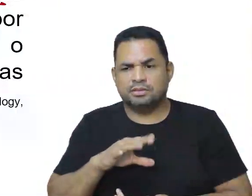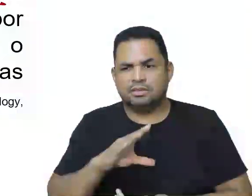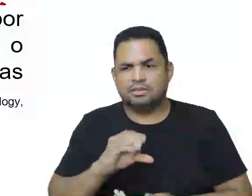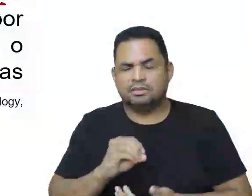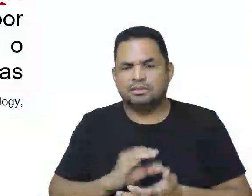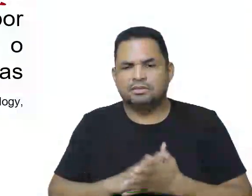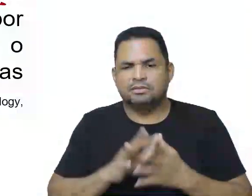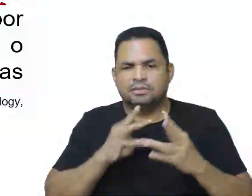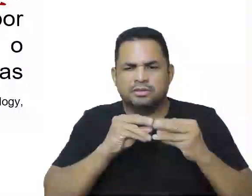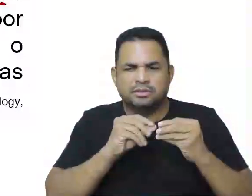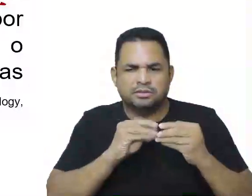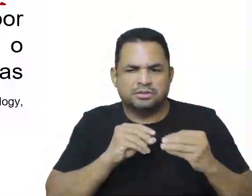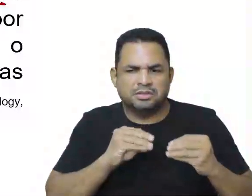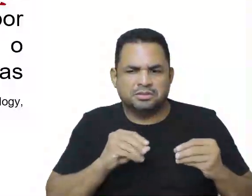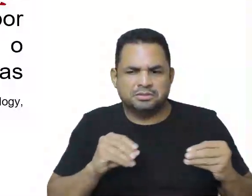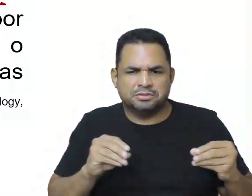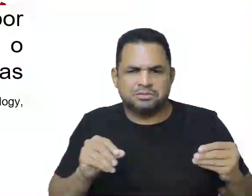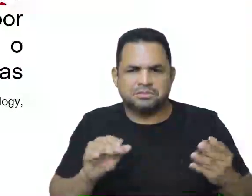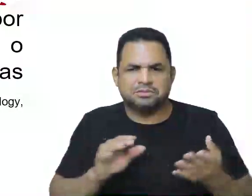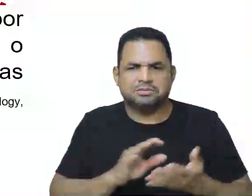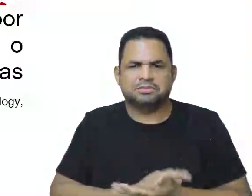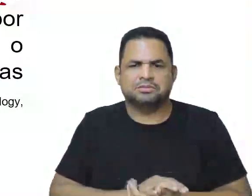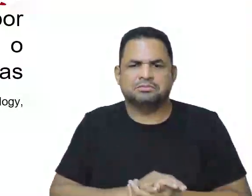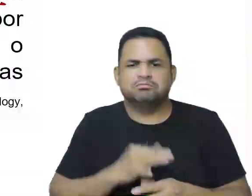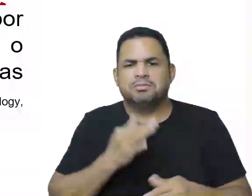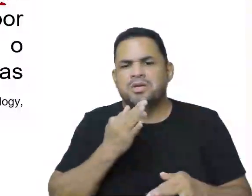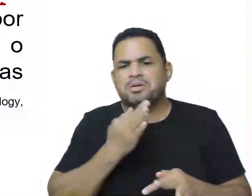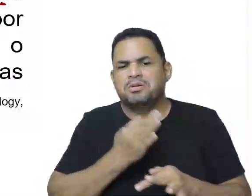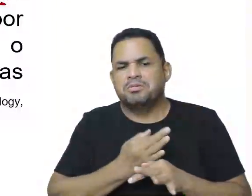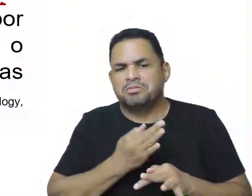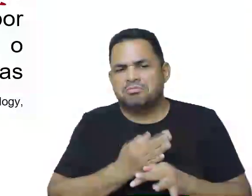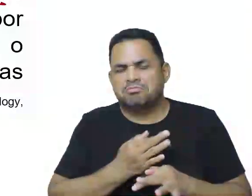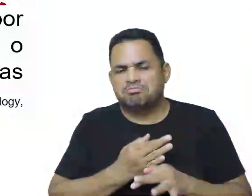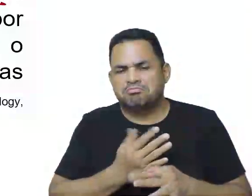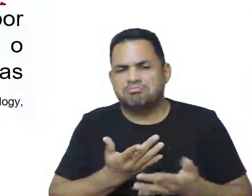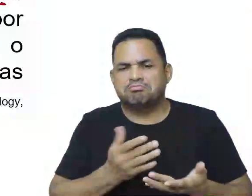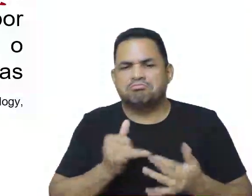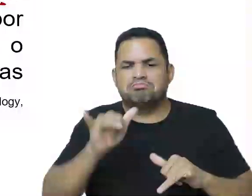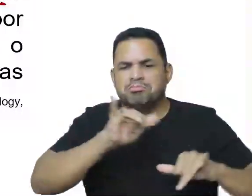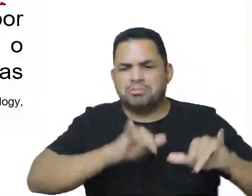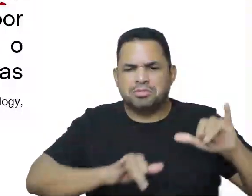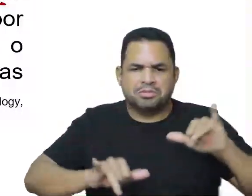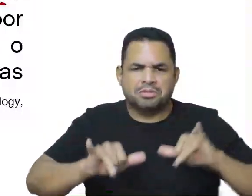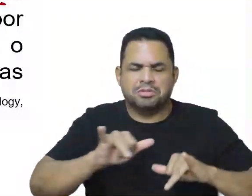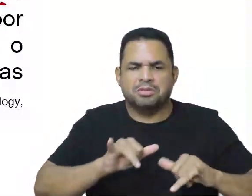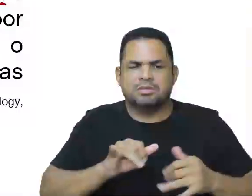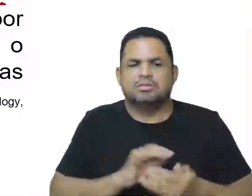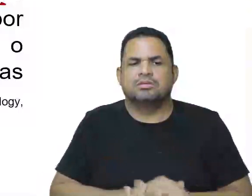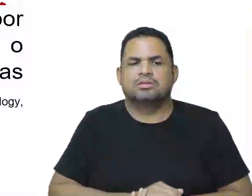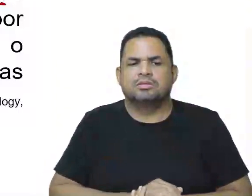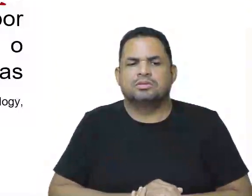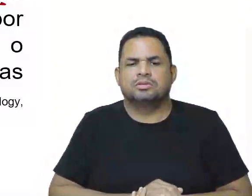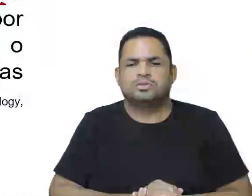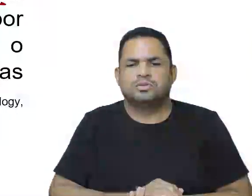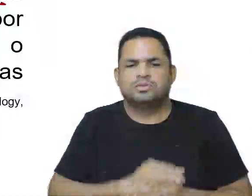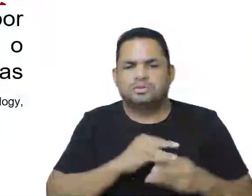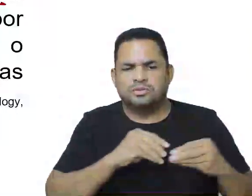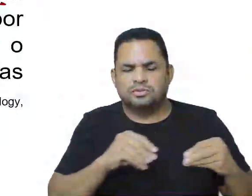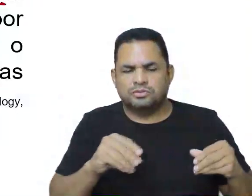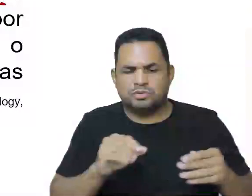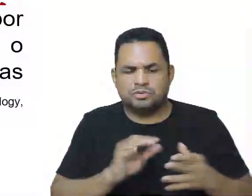foi desgastado pelo intemperismo físico, pelo intemperismo químico, seja do solo ou da